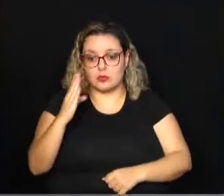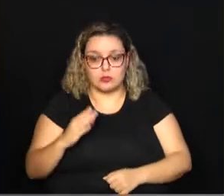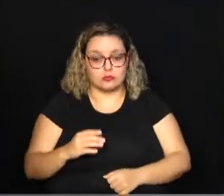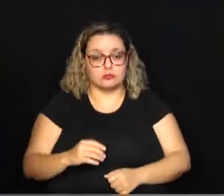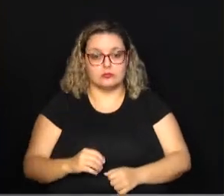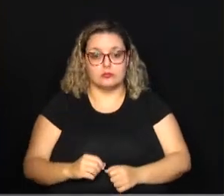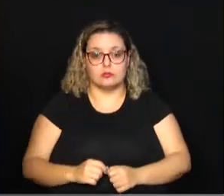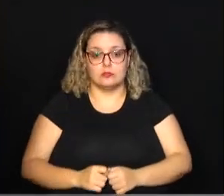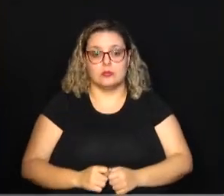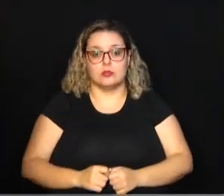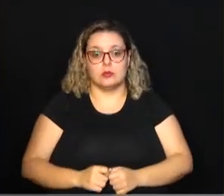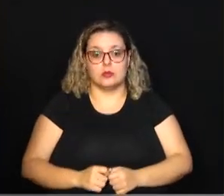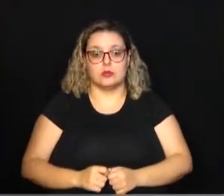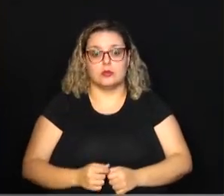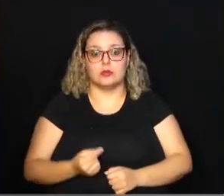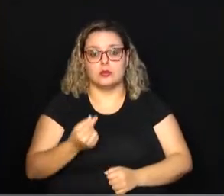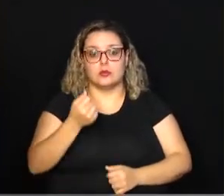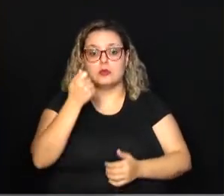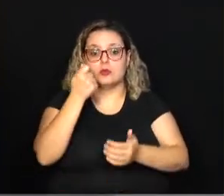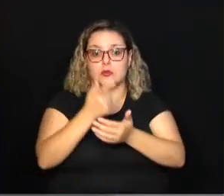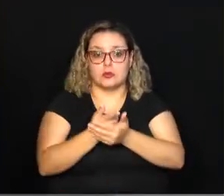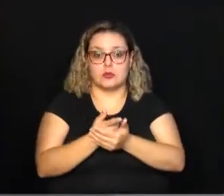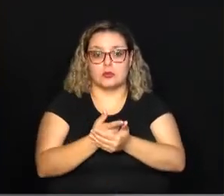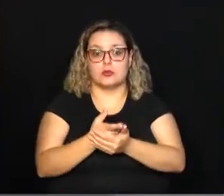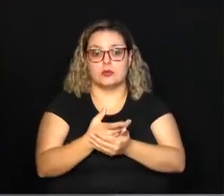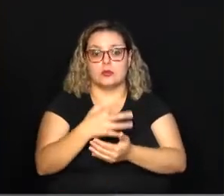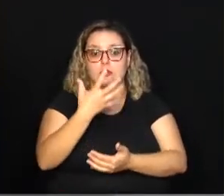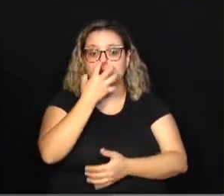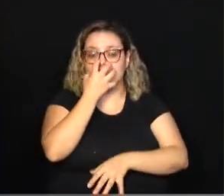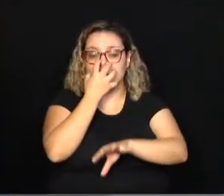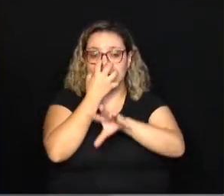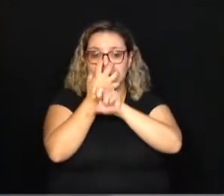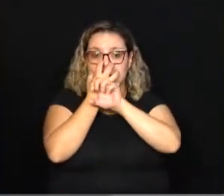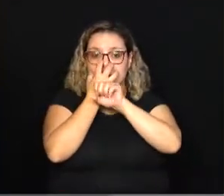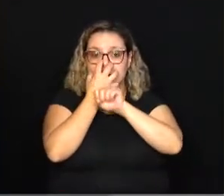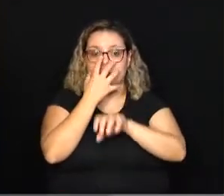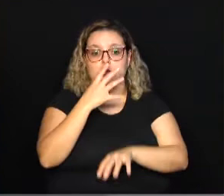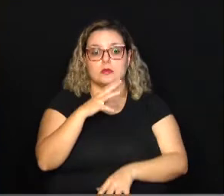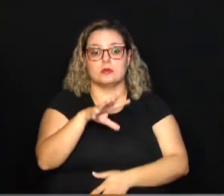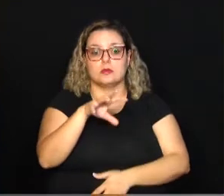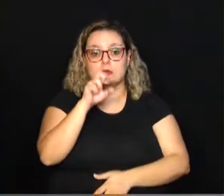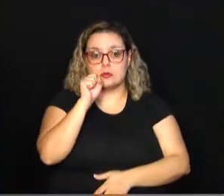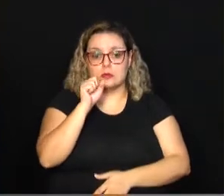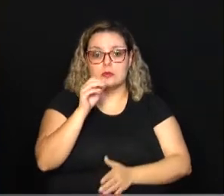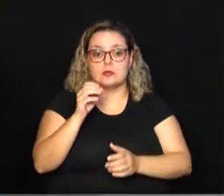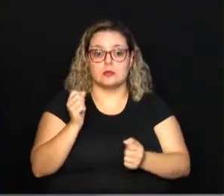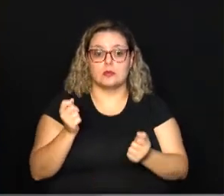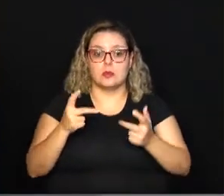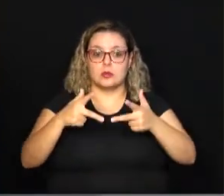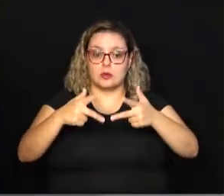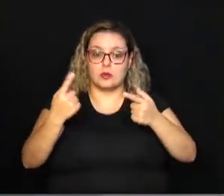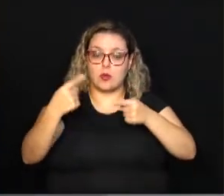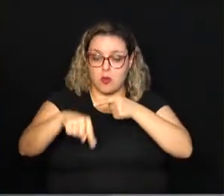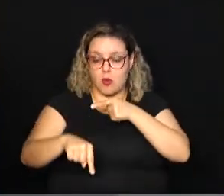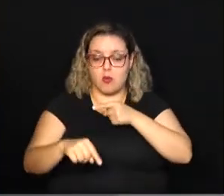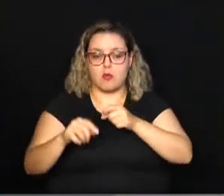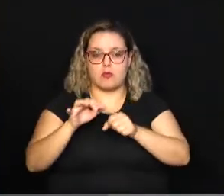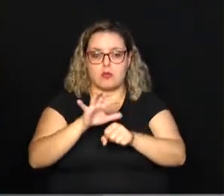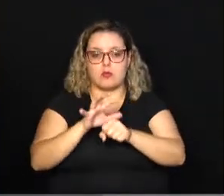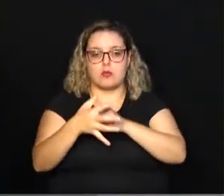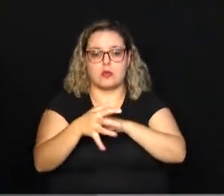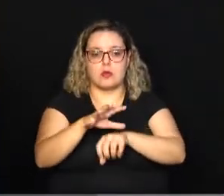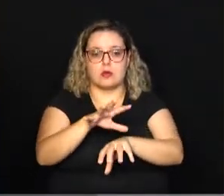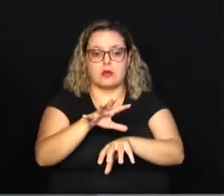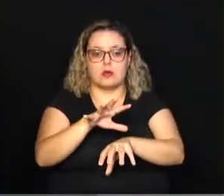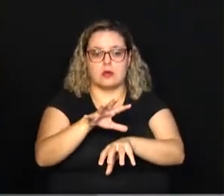do preço e do fornecimento do oxigênio tão necessário para o combate à pandemia. Uma pergunta que eu